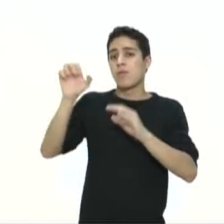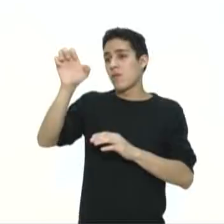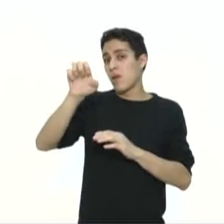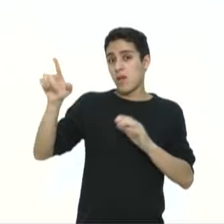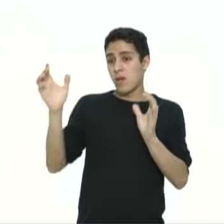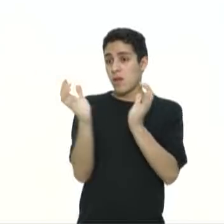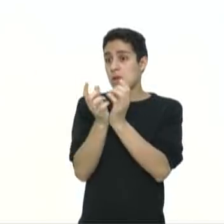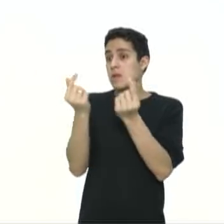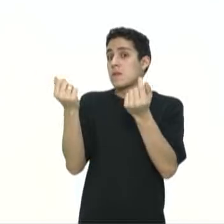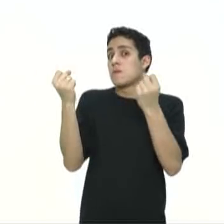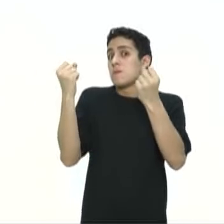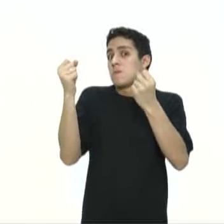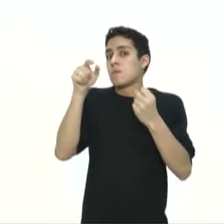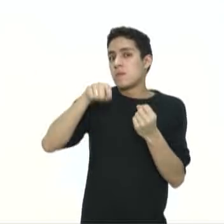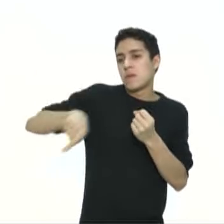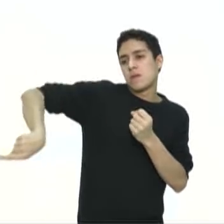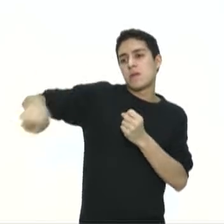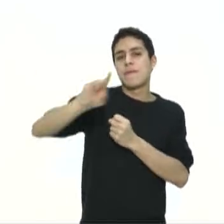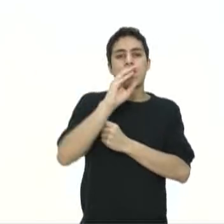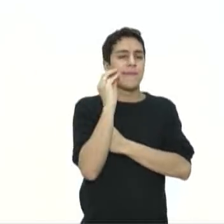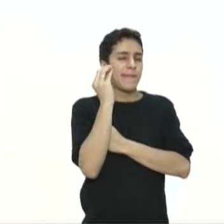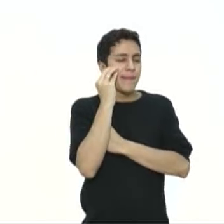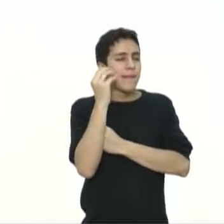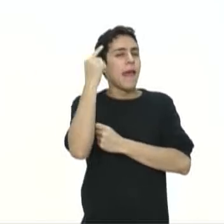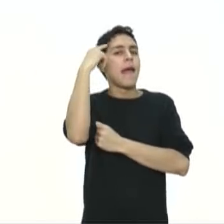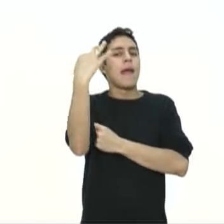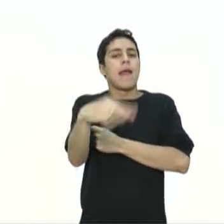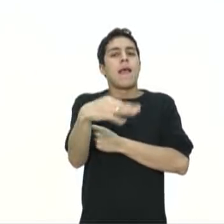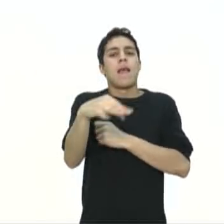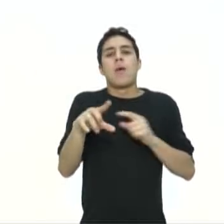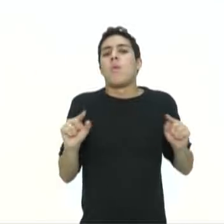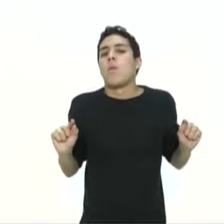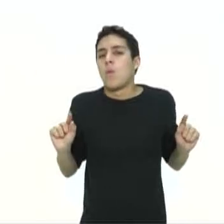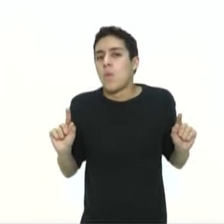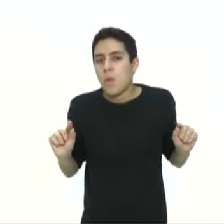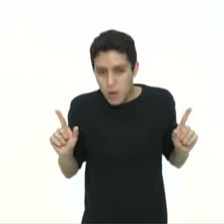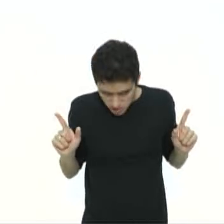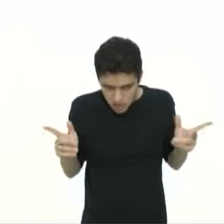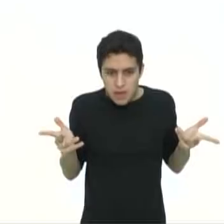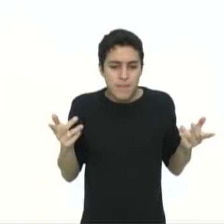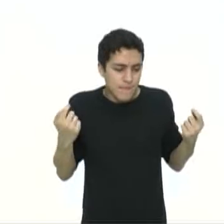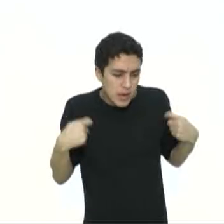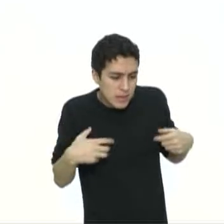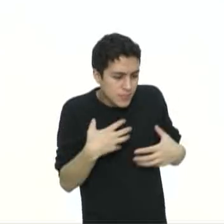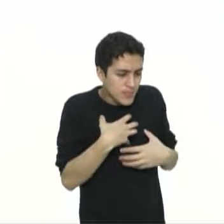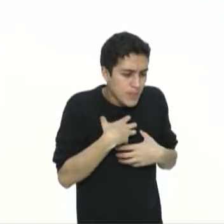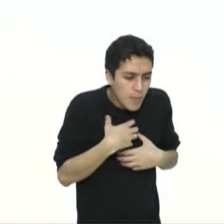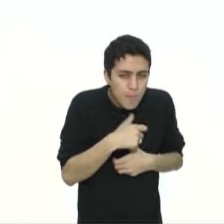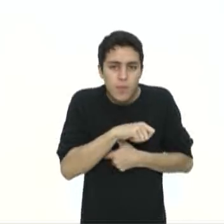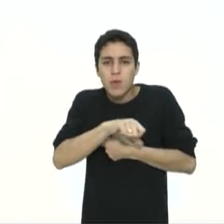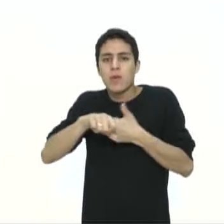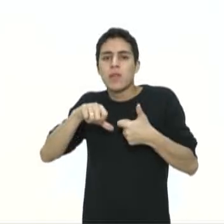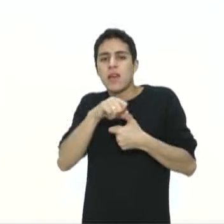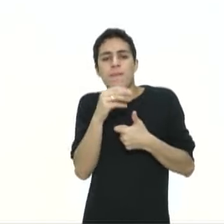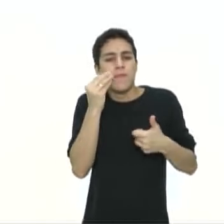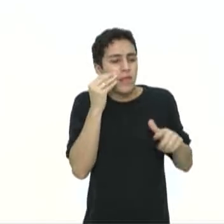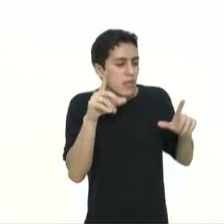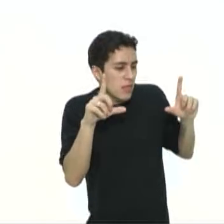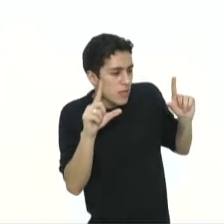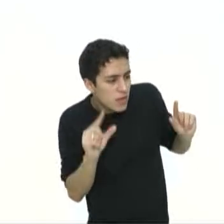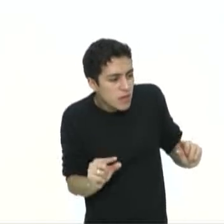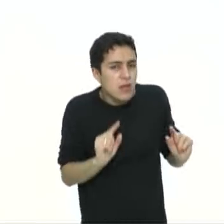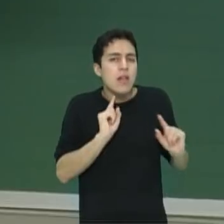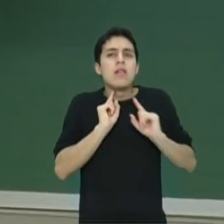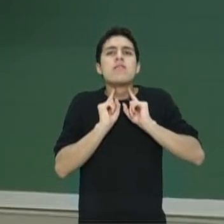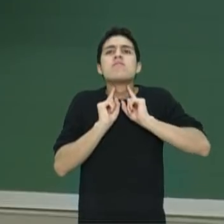econômico poderoso, chegou à seguinte conclusão, que atitudes tinham que ser tomadas para diminuir a fonte